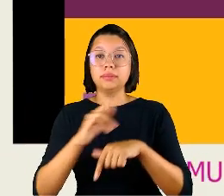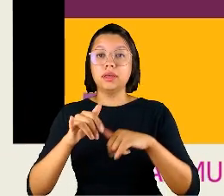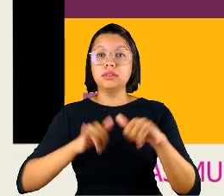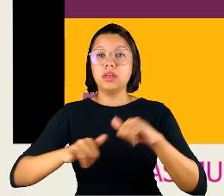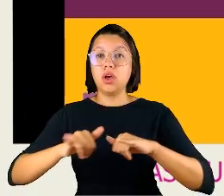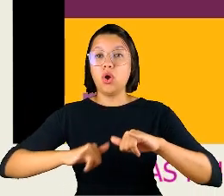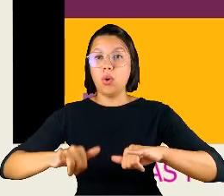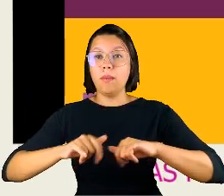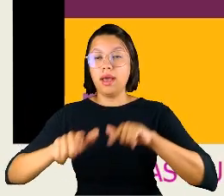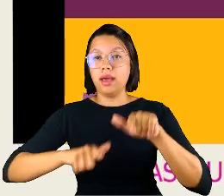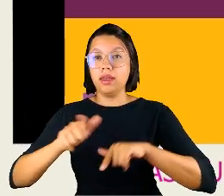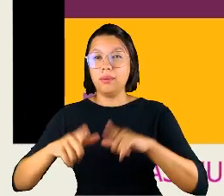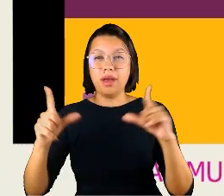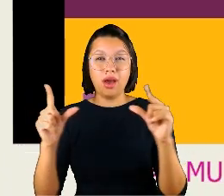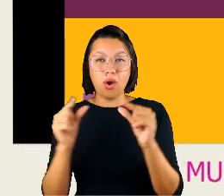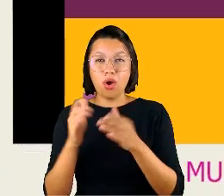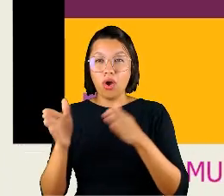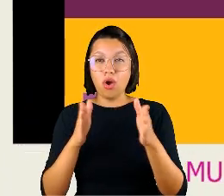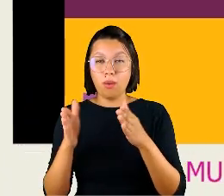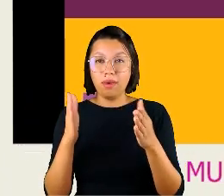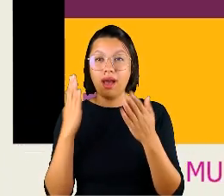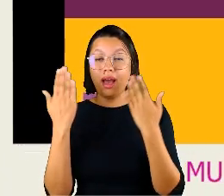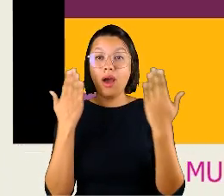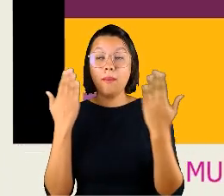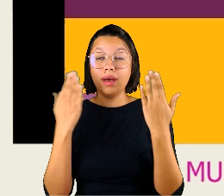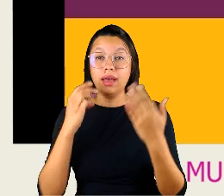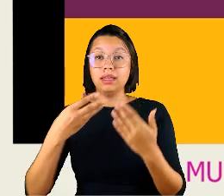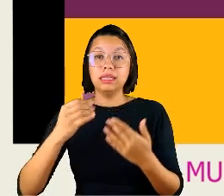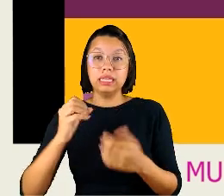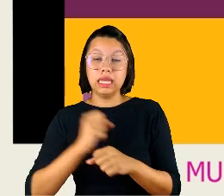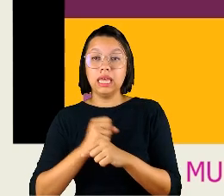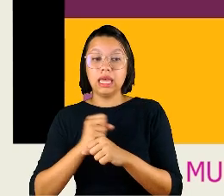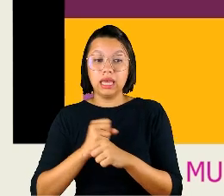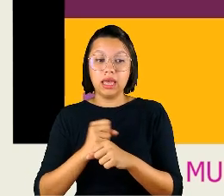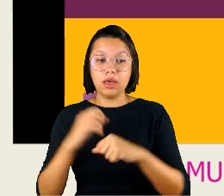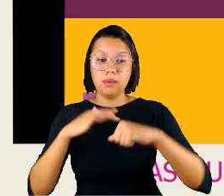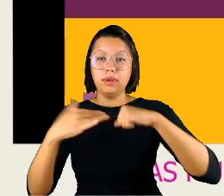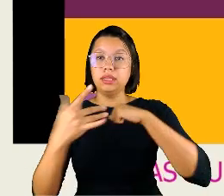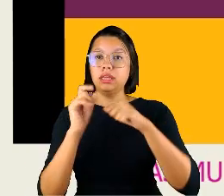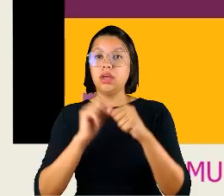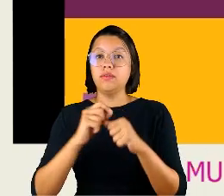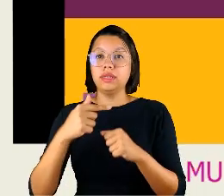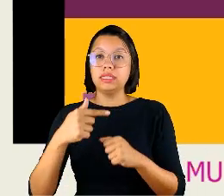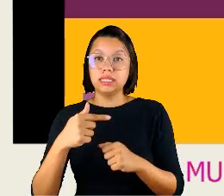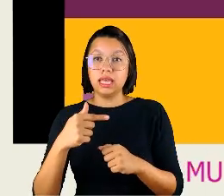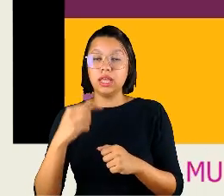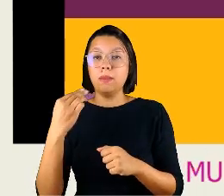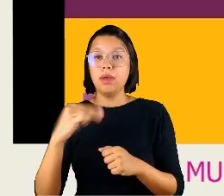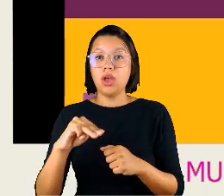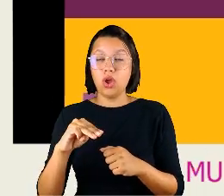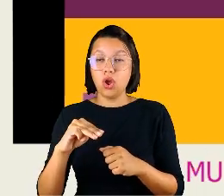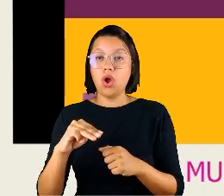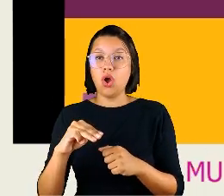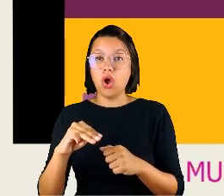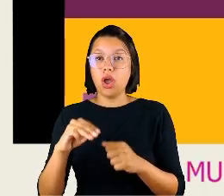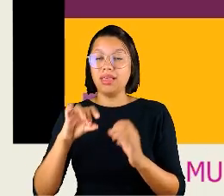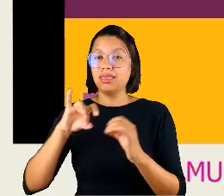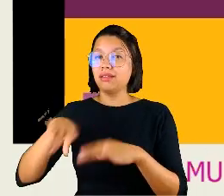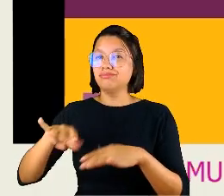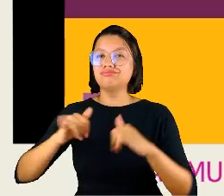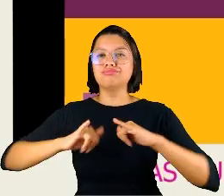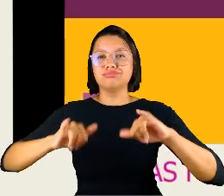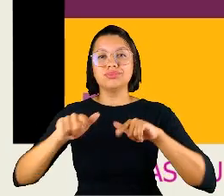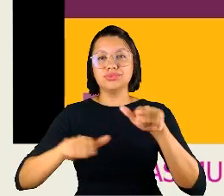é a menor em 30 anos, segundo o IPEA. Ou seja, a pandemia fez 7 milhões de mulheres deixarem o mercado de trabalho.